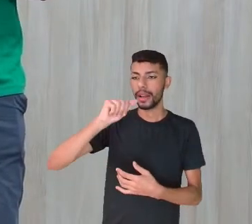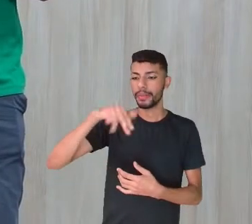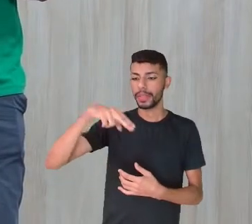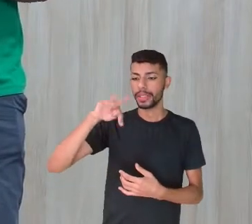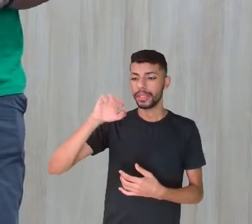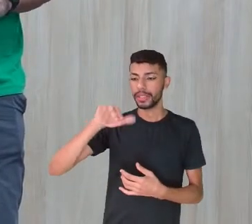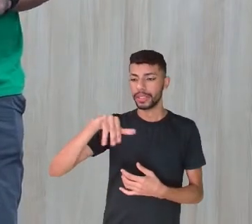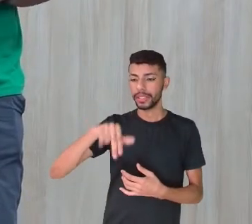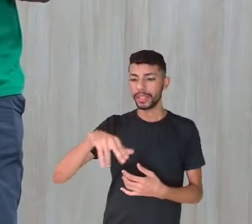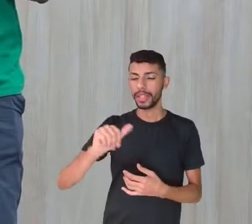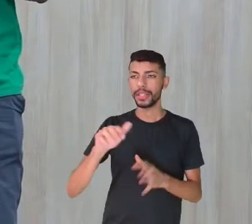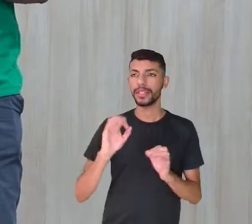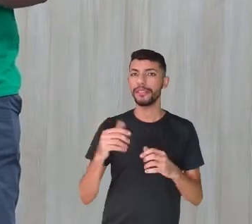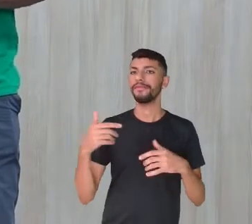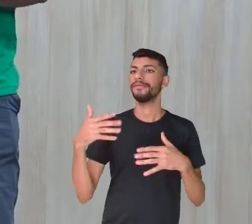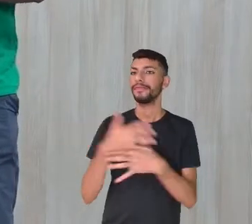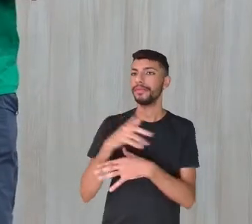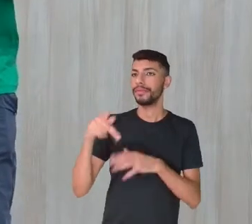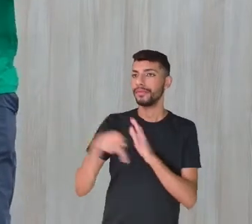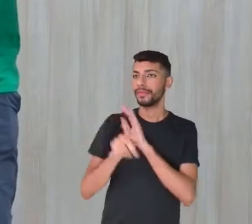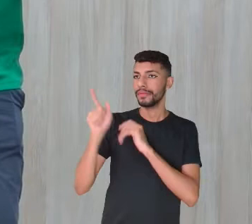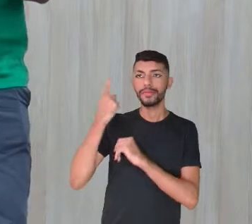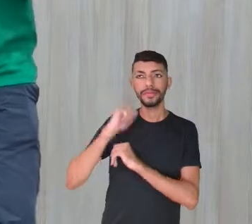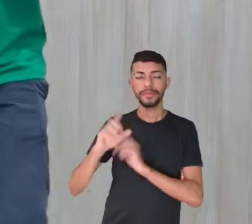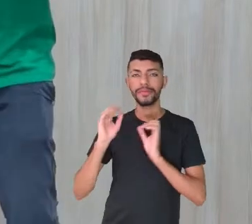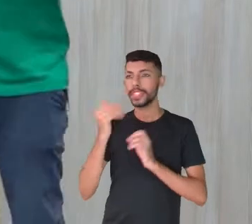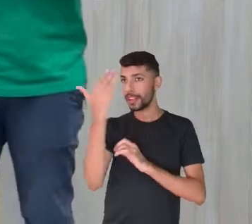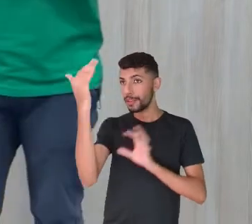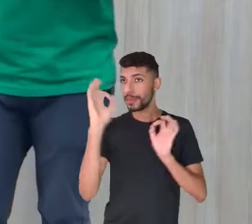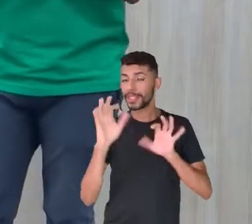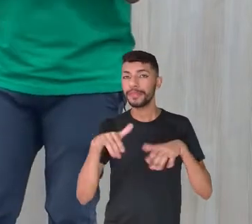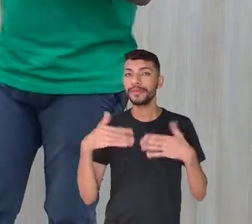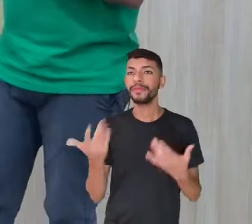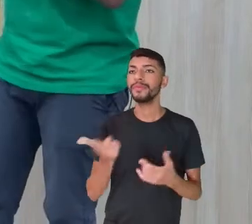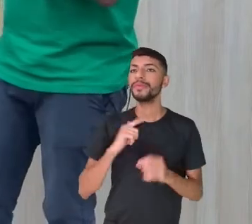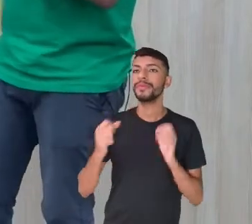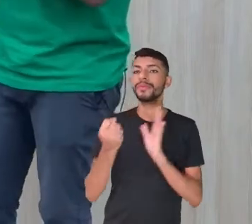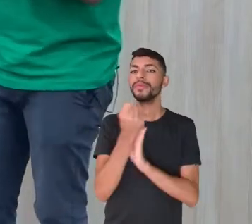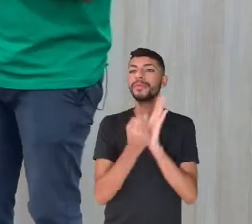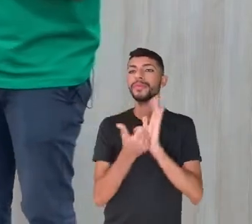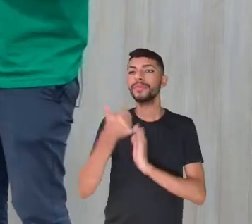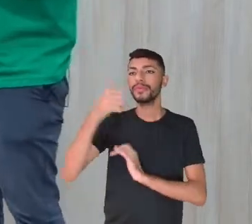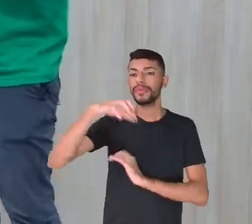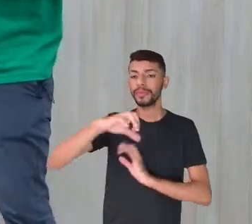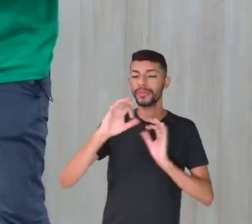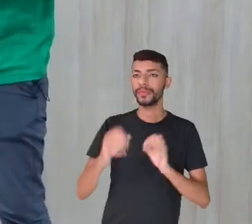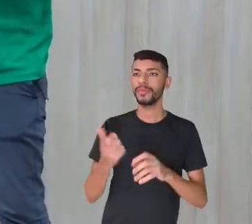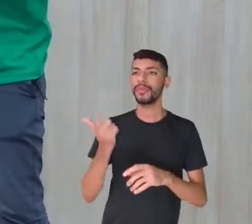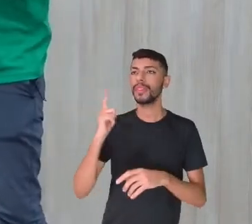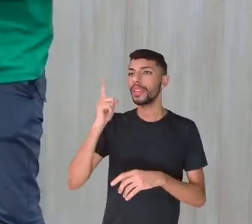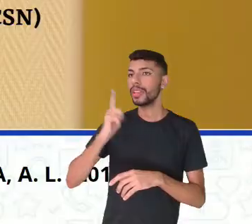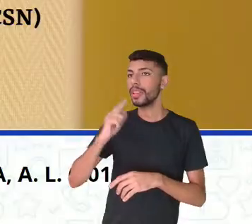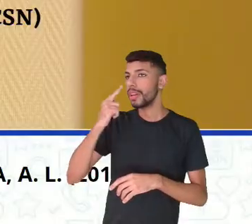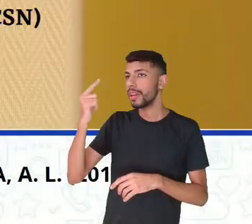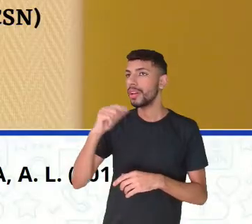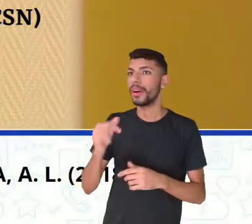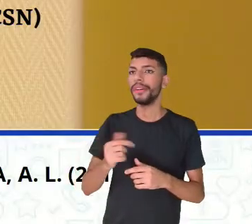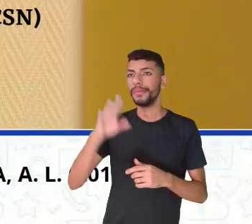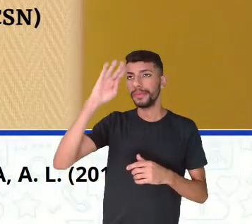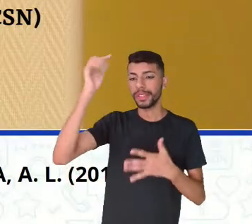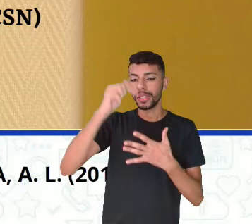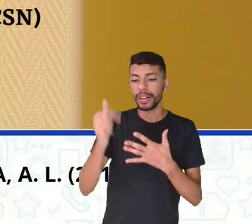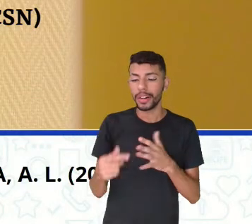tá? Continuando, no século XIX, veja que eu peguei aí alguns eventos principais de cada século, né?